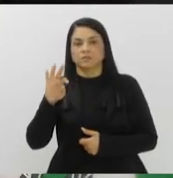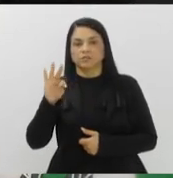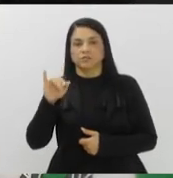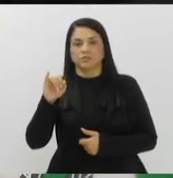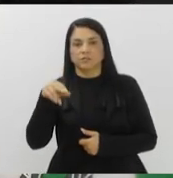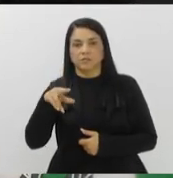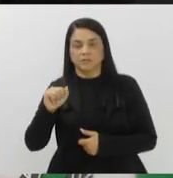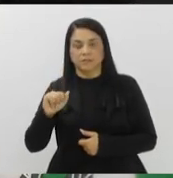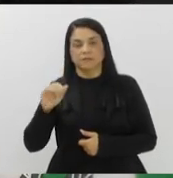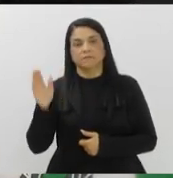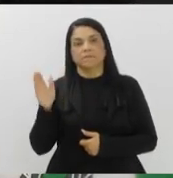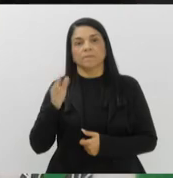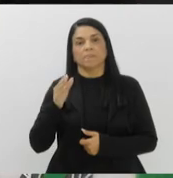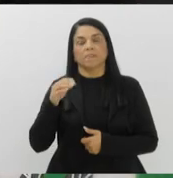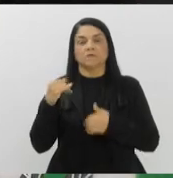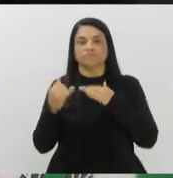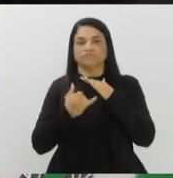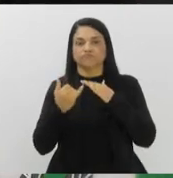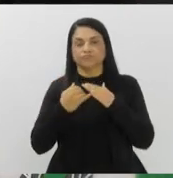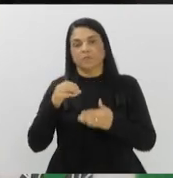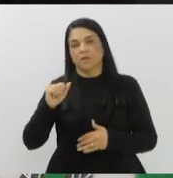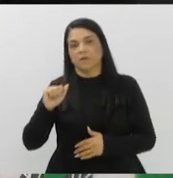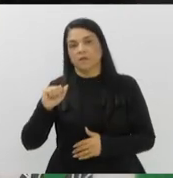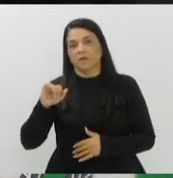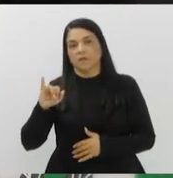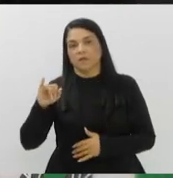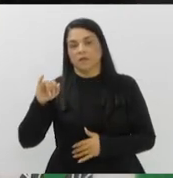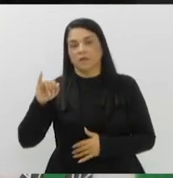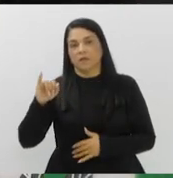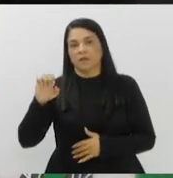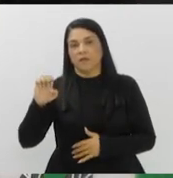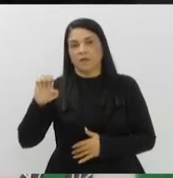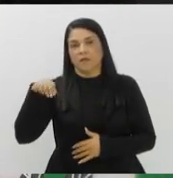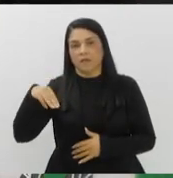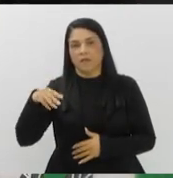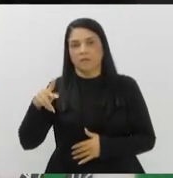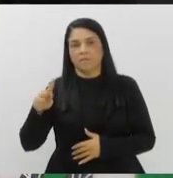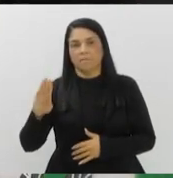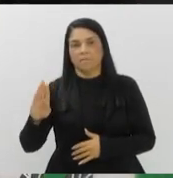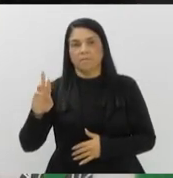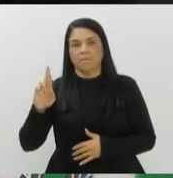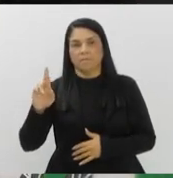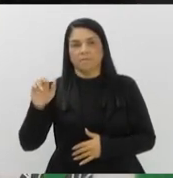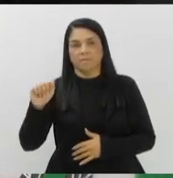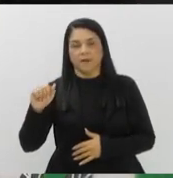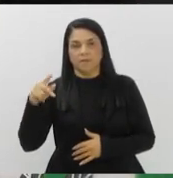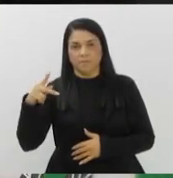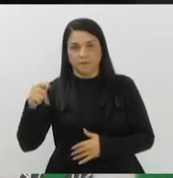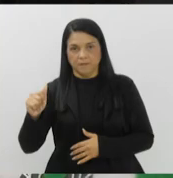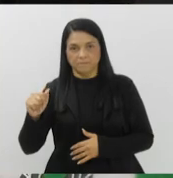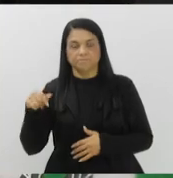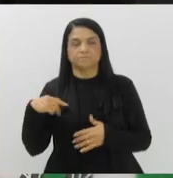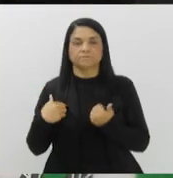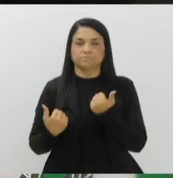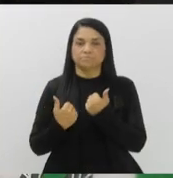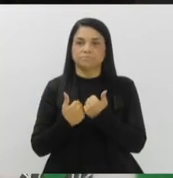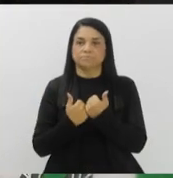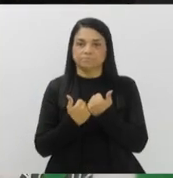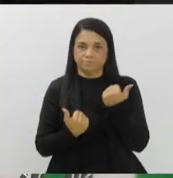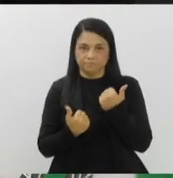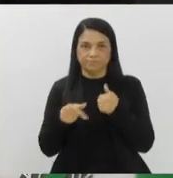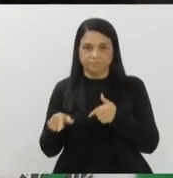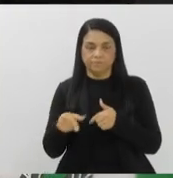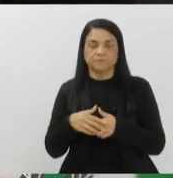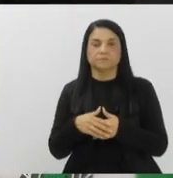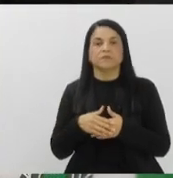Embrapa, também está conosco. E, conforme as falas forem avançando, eu também vou anunciar a presença dos